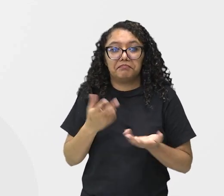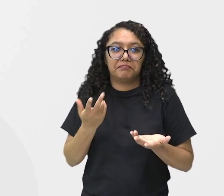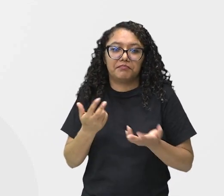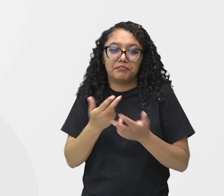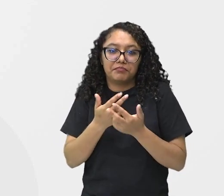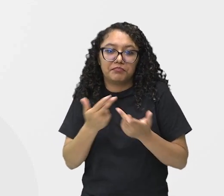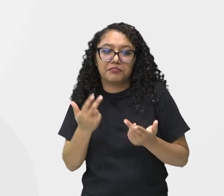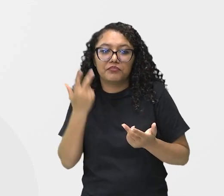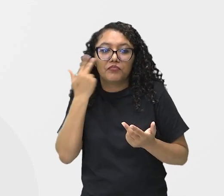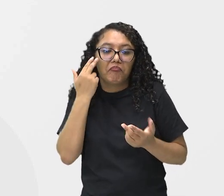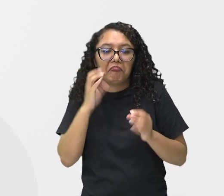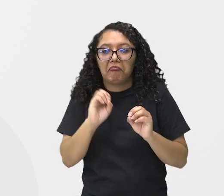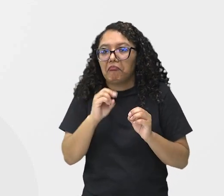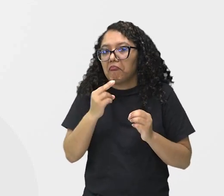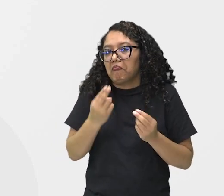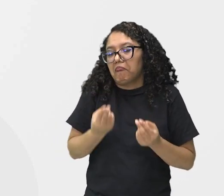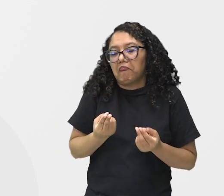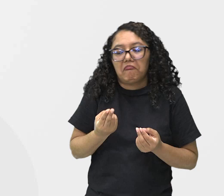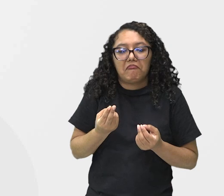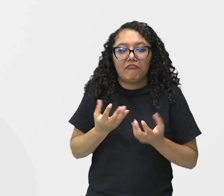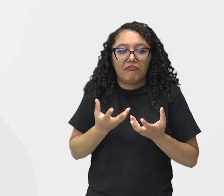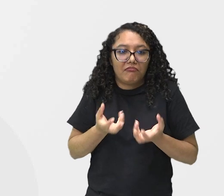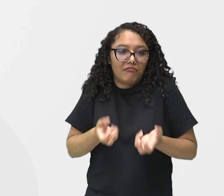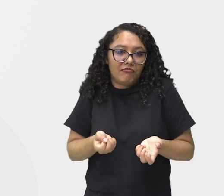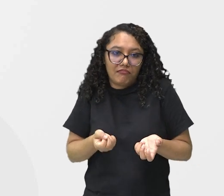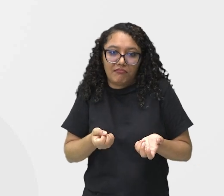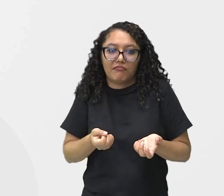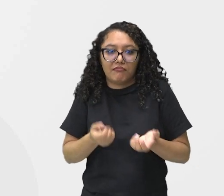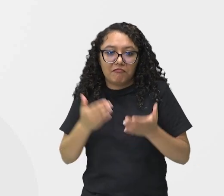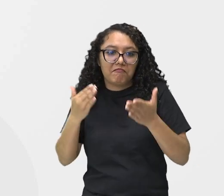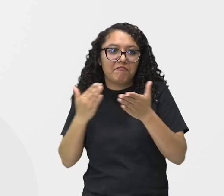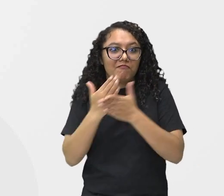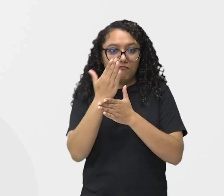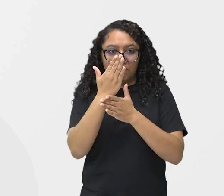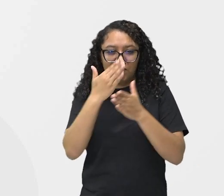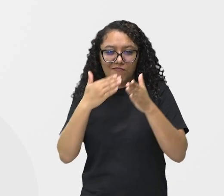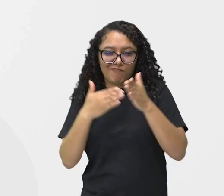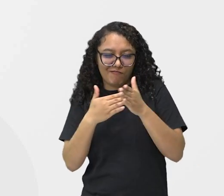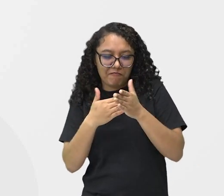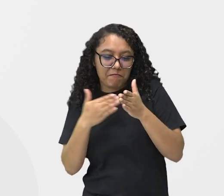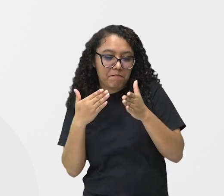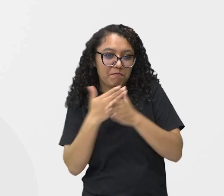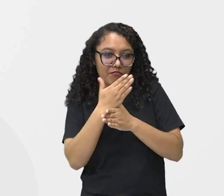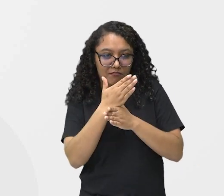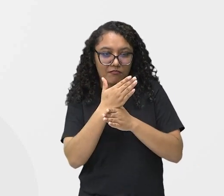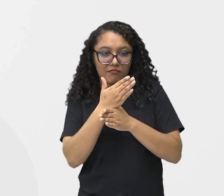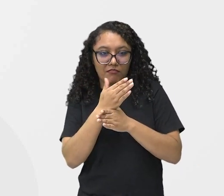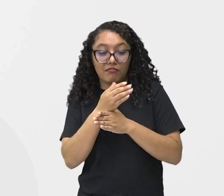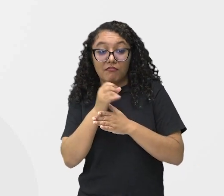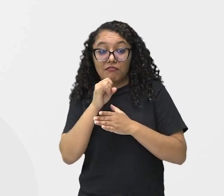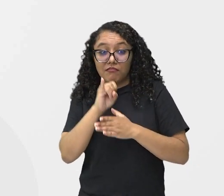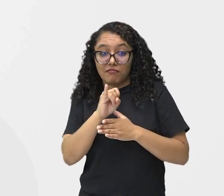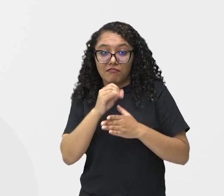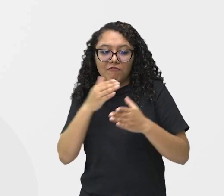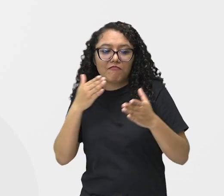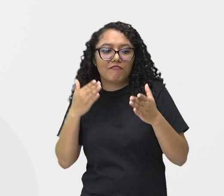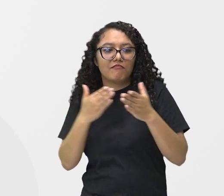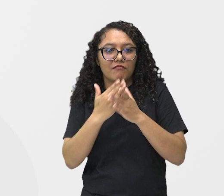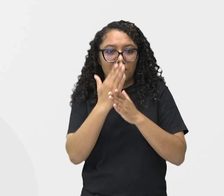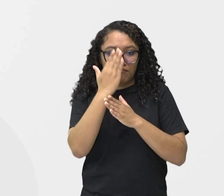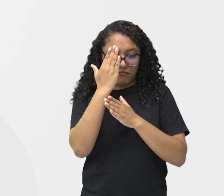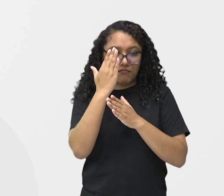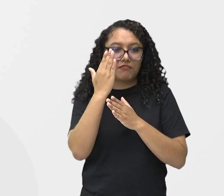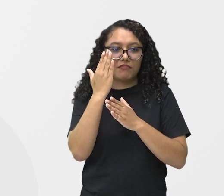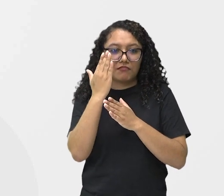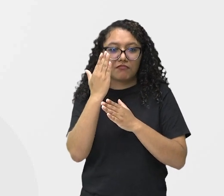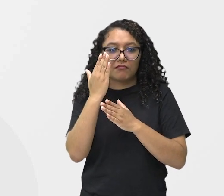normal e aceitável, certo? Então, vejam bem, se ultrapassou o limite do que é